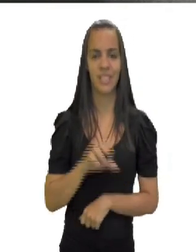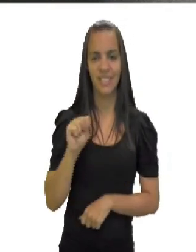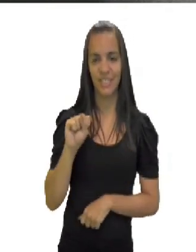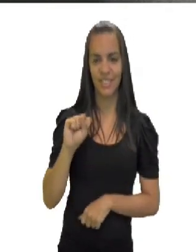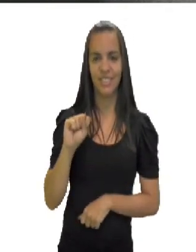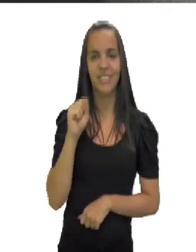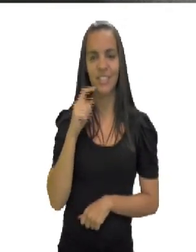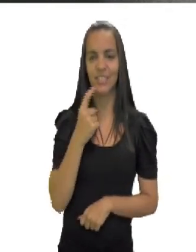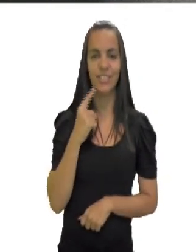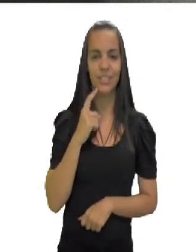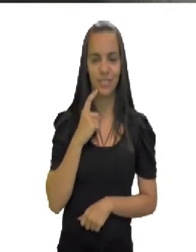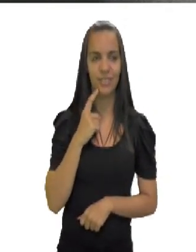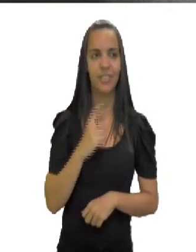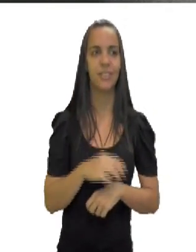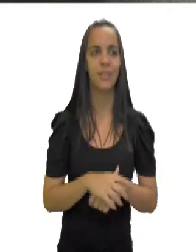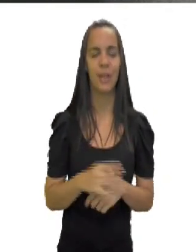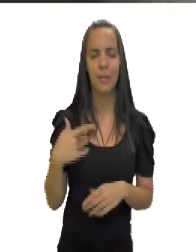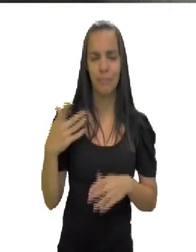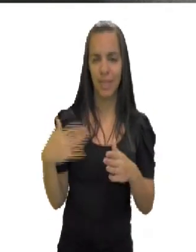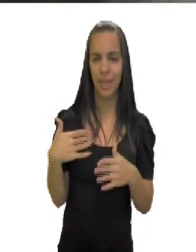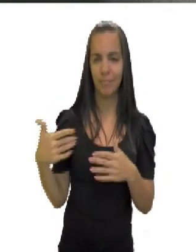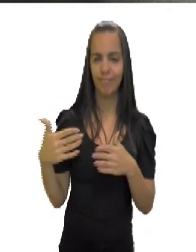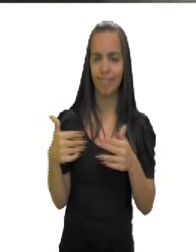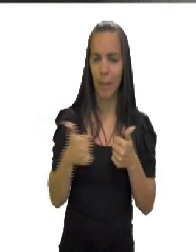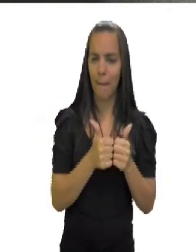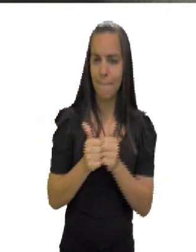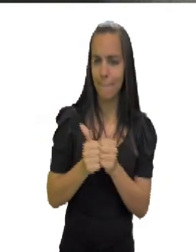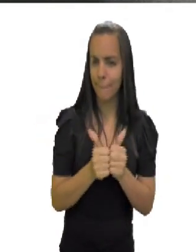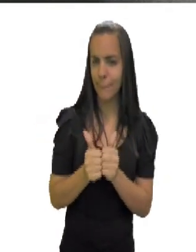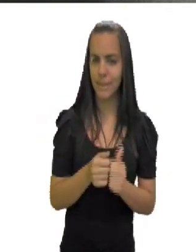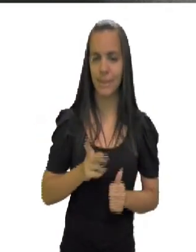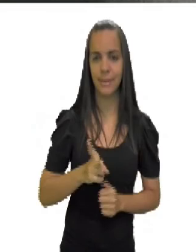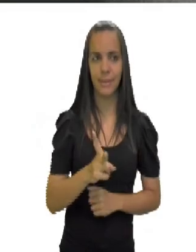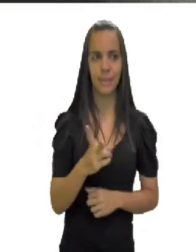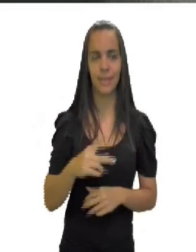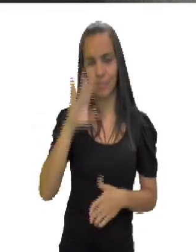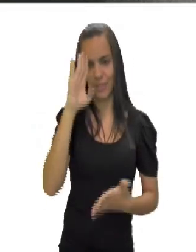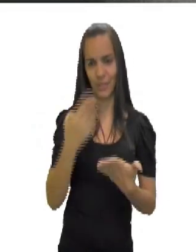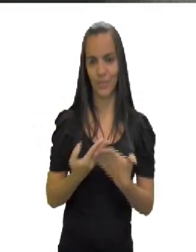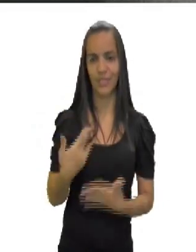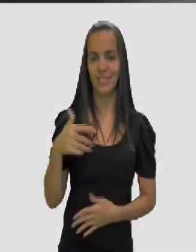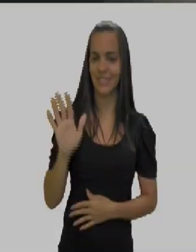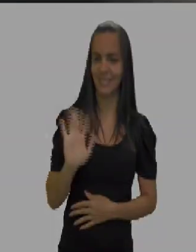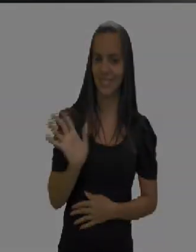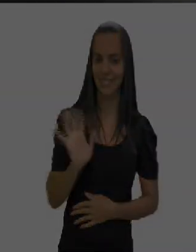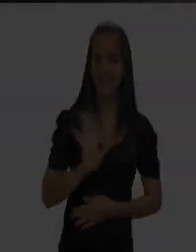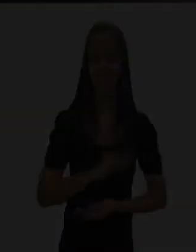Obrigada, Xênia, pela parceria, pela confiança e até a próxima aula. Tchau, tchau.